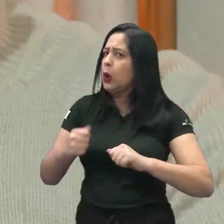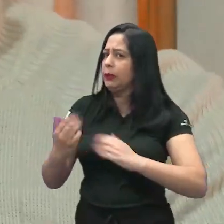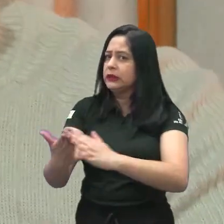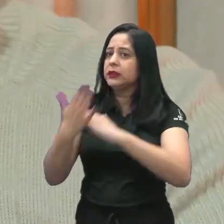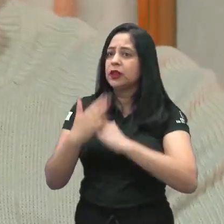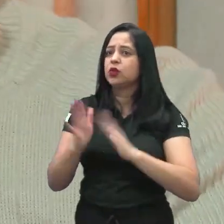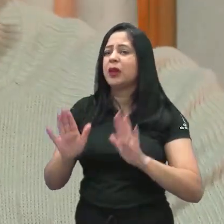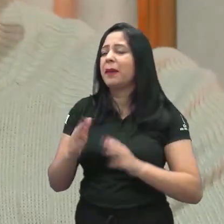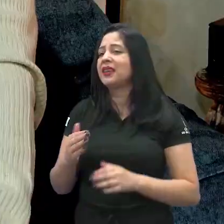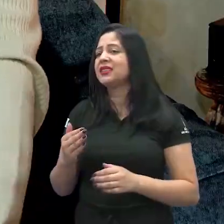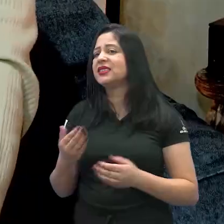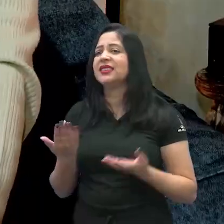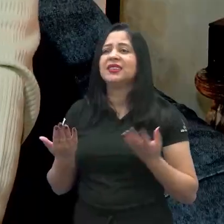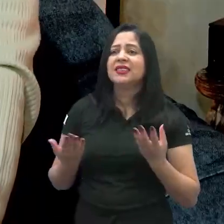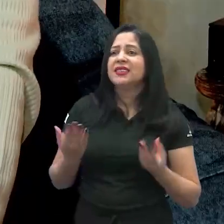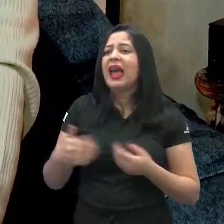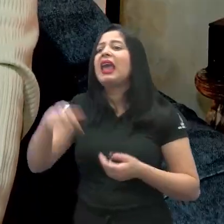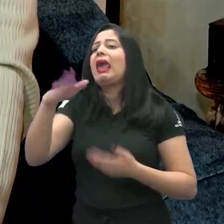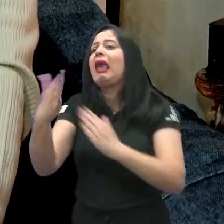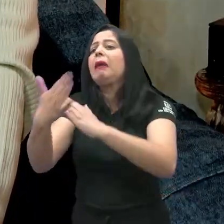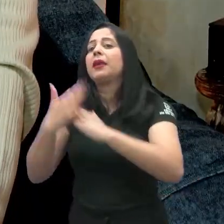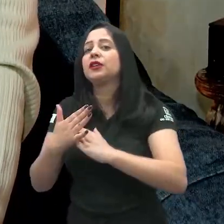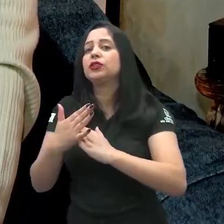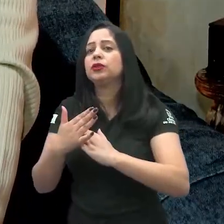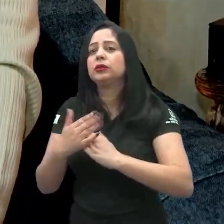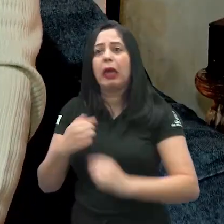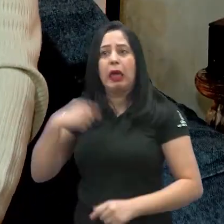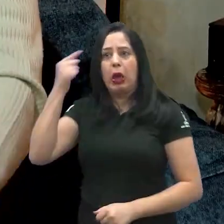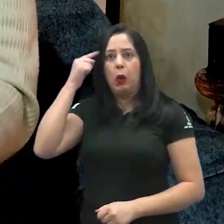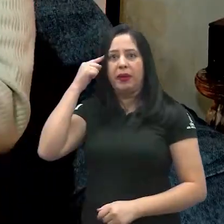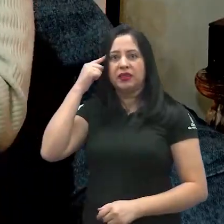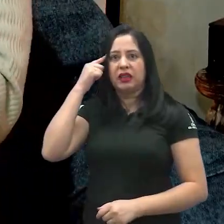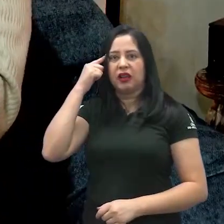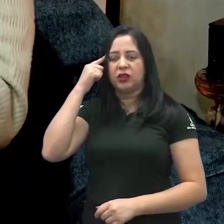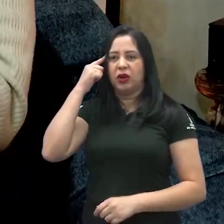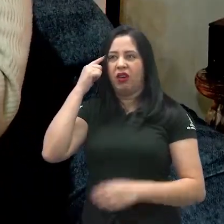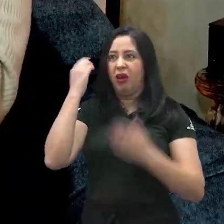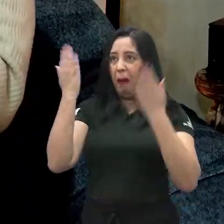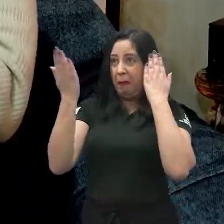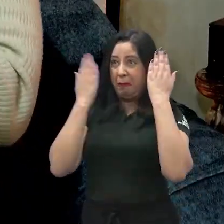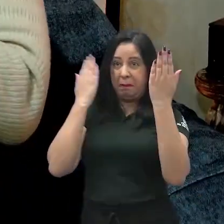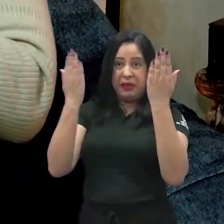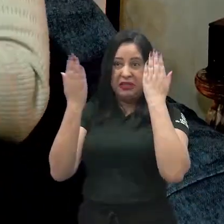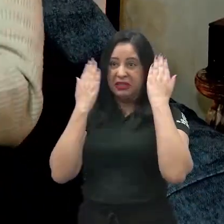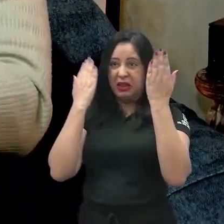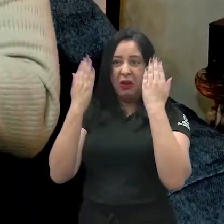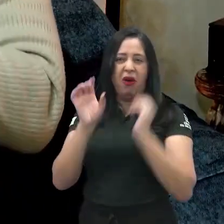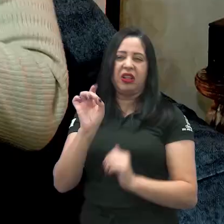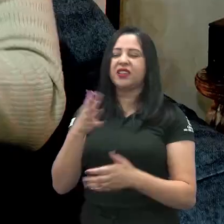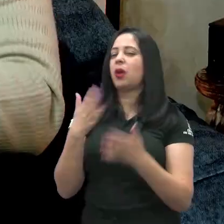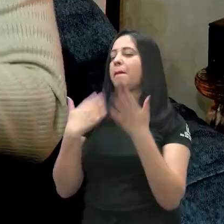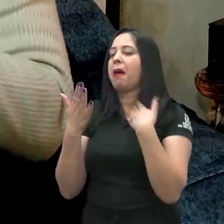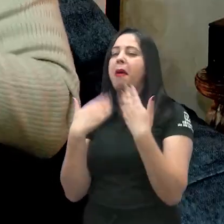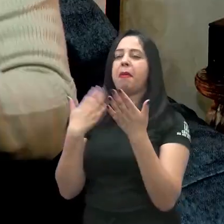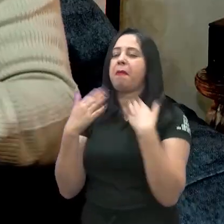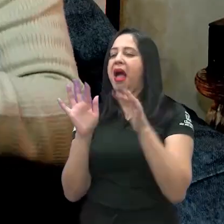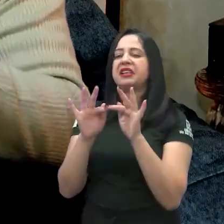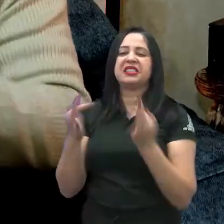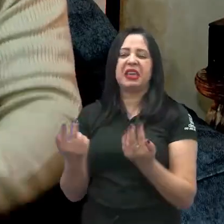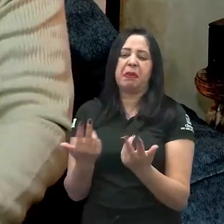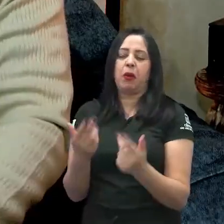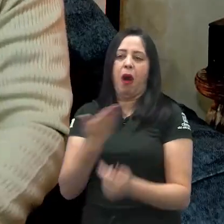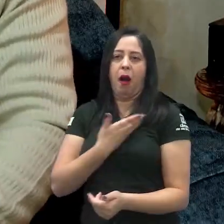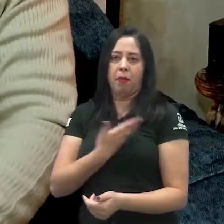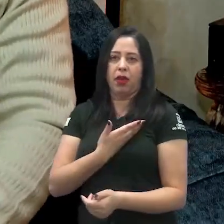sabia a ajuda de quem procurar. Pra mim, tipo, eu achava que terapia era só mais algo, tipo, de bater um papo igual a gente faz com os amigos,